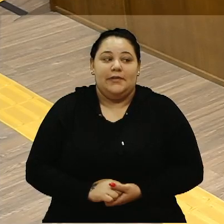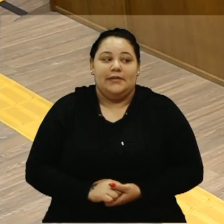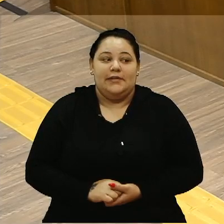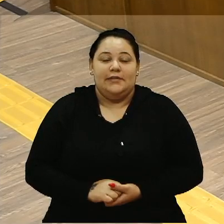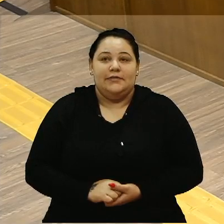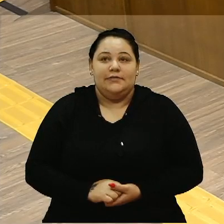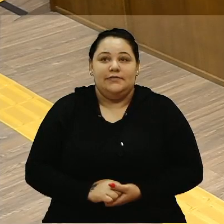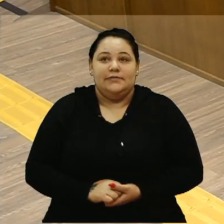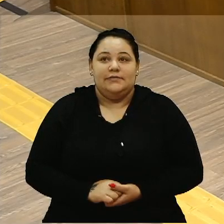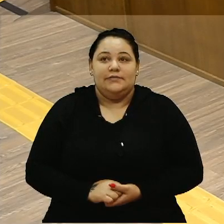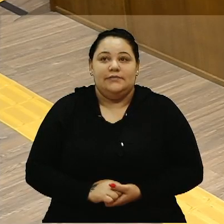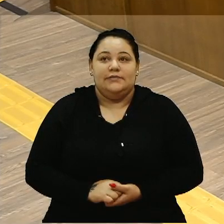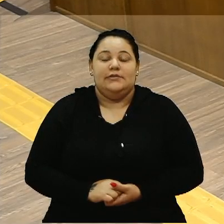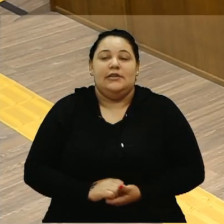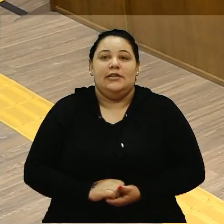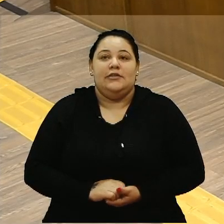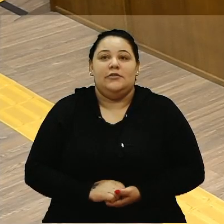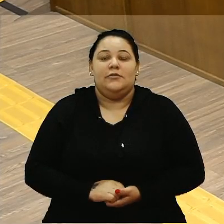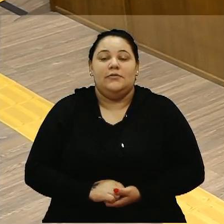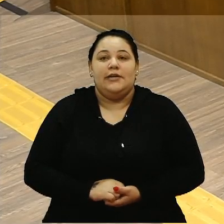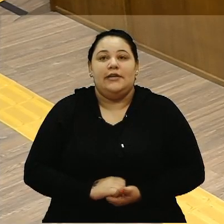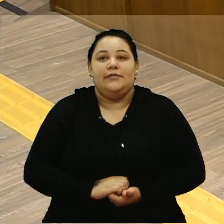Tem sim, está inscrita.